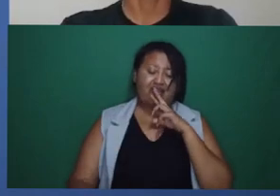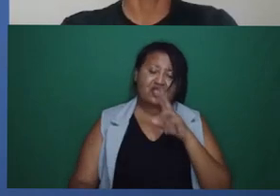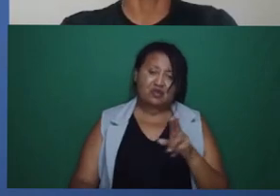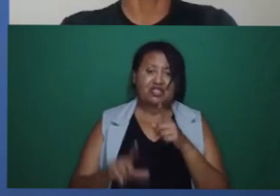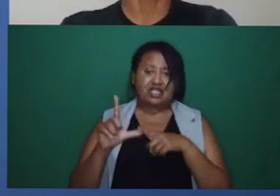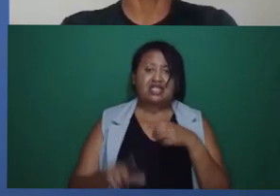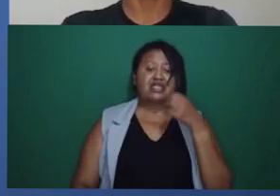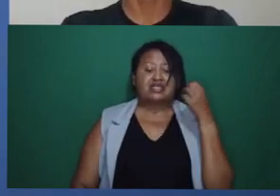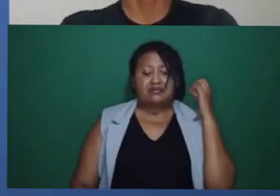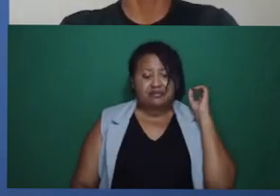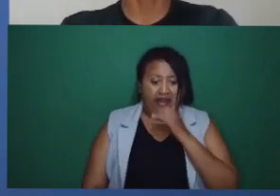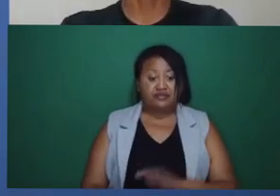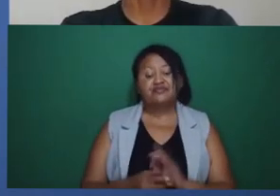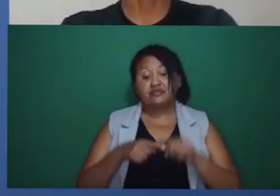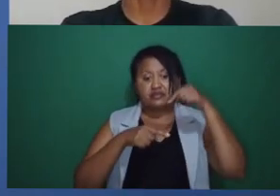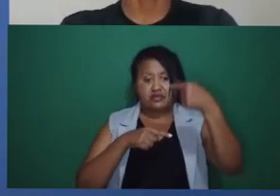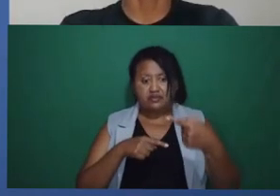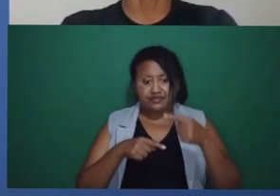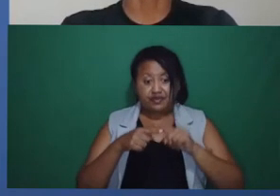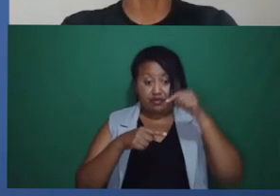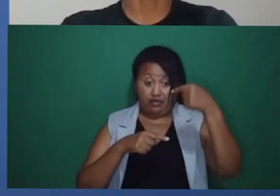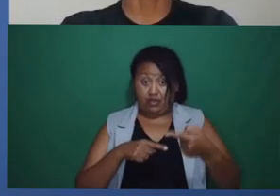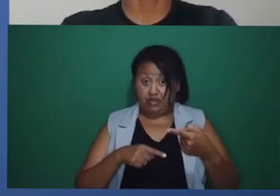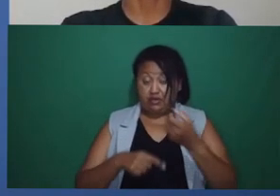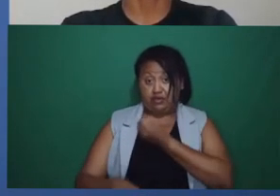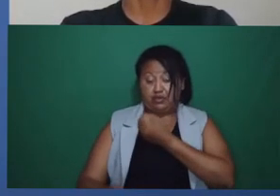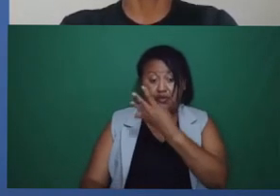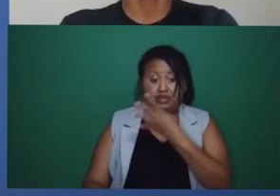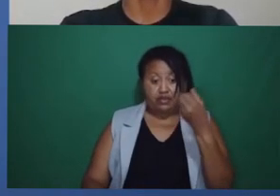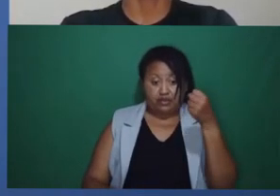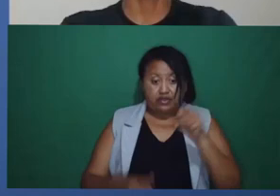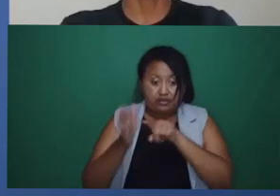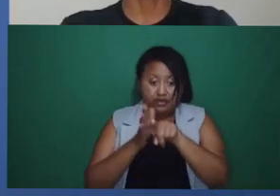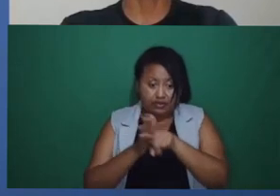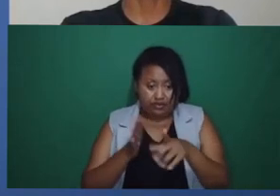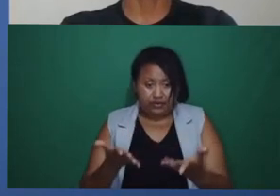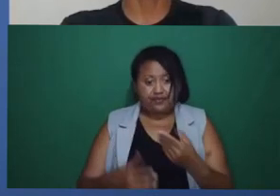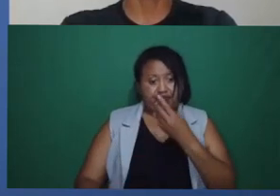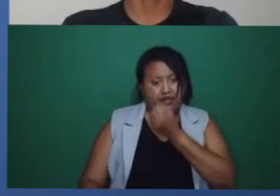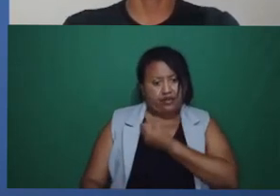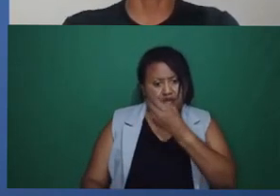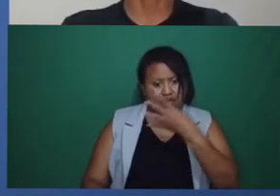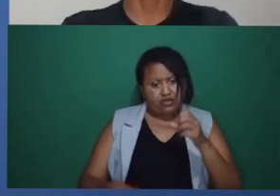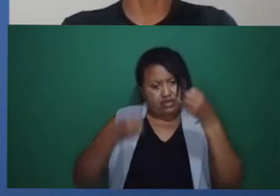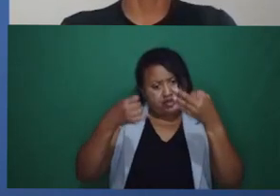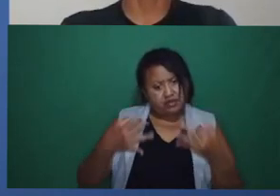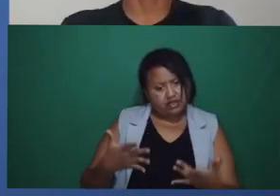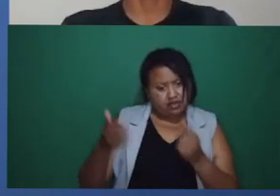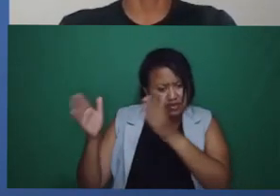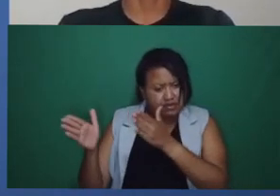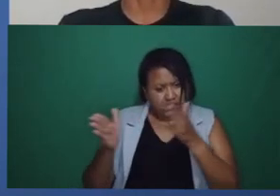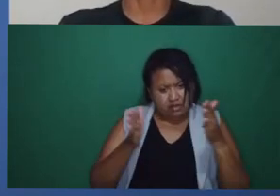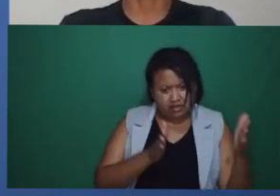B próximo item foi o item 48 e esse item 48 ele fala um pouquinho sobre